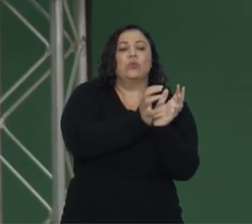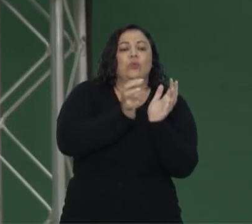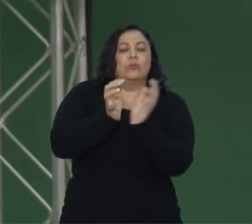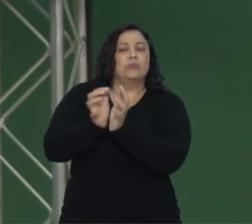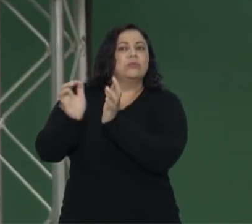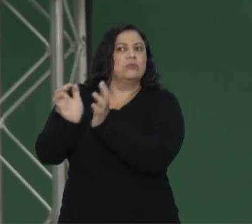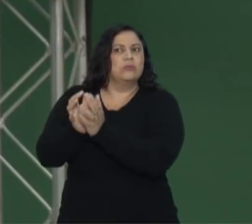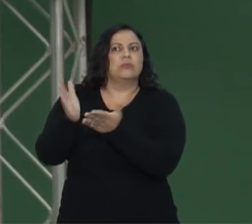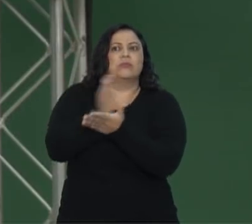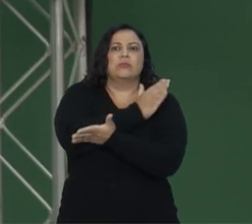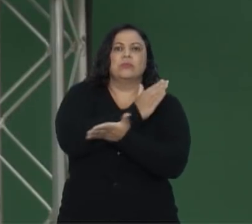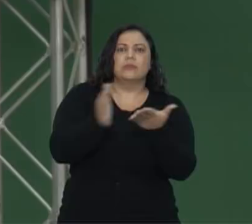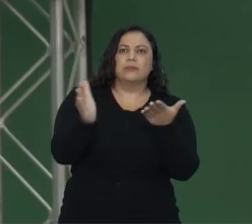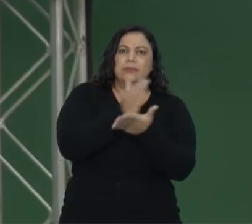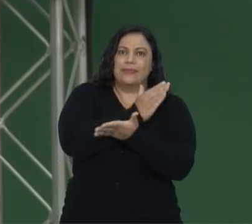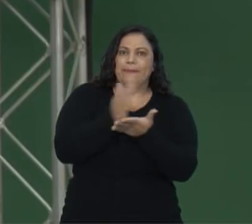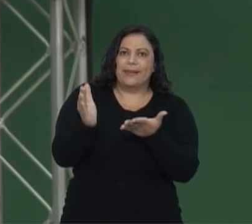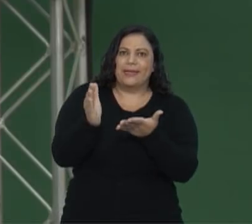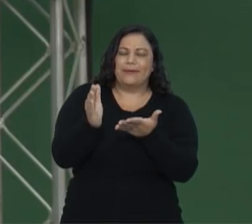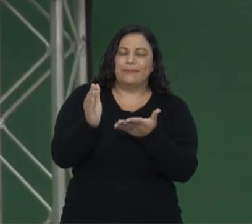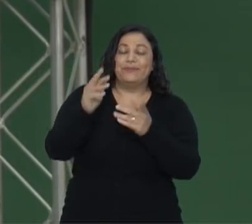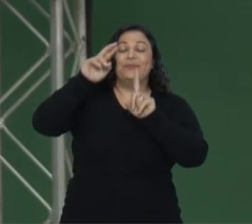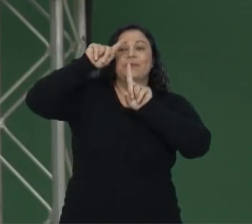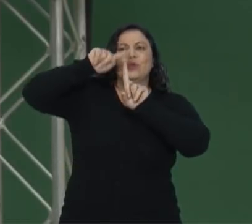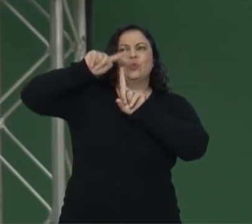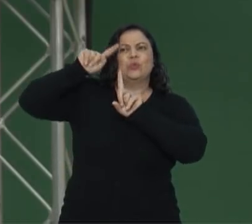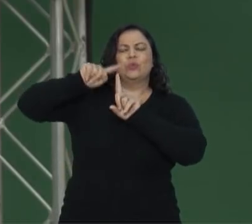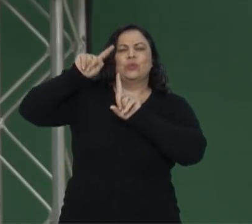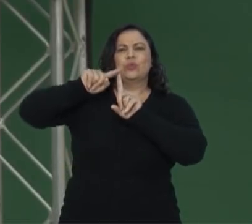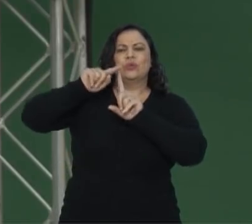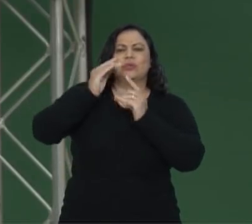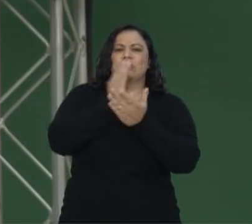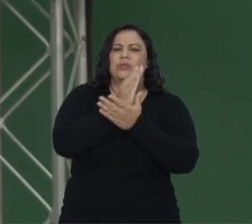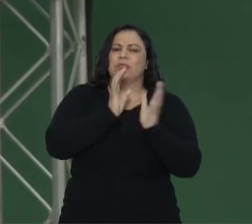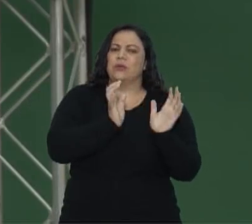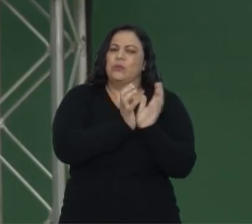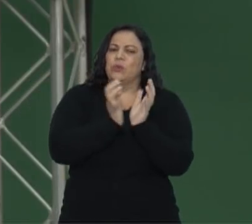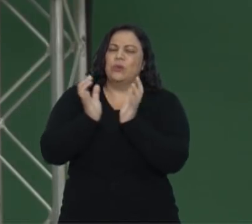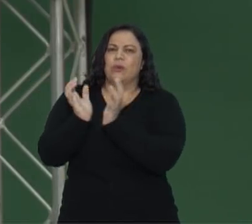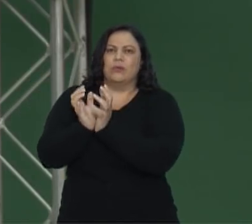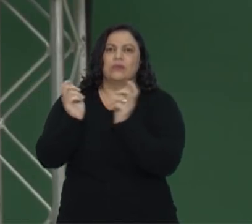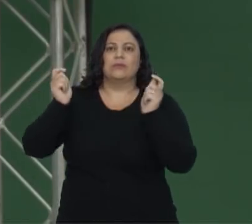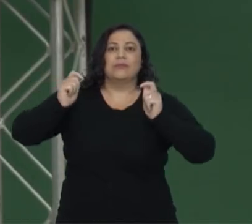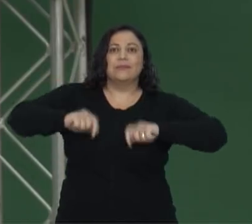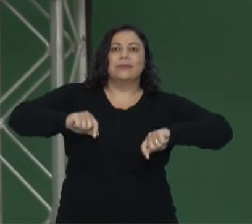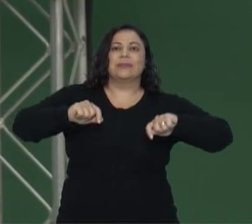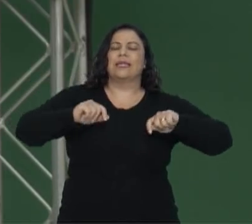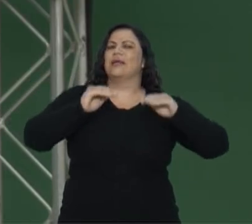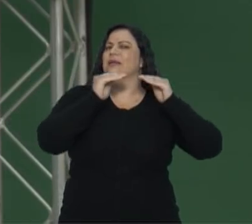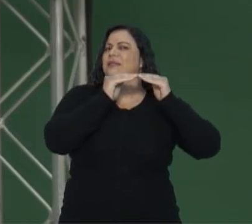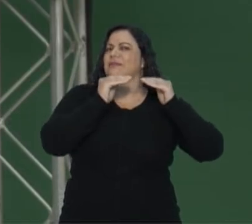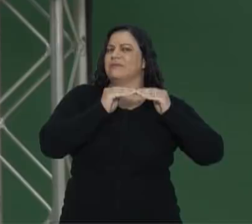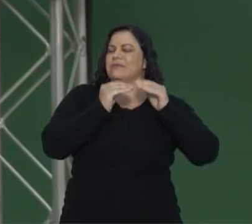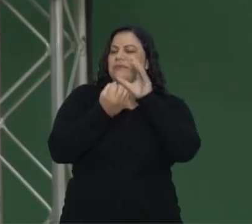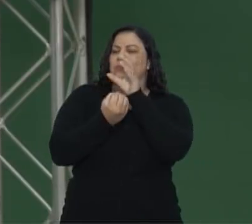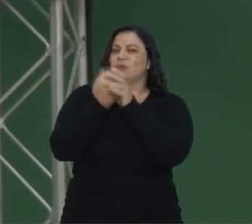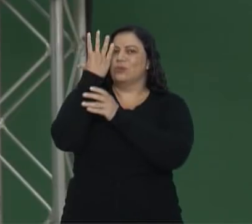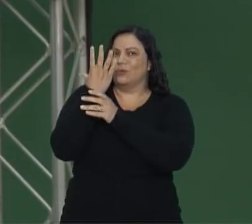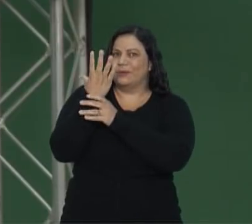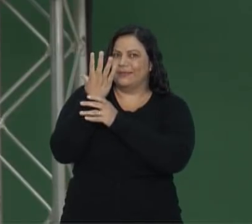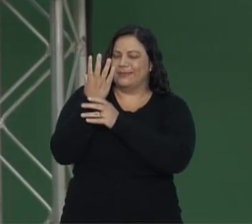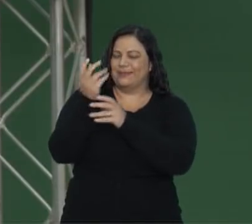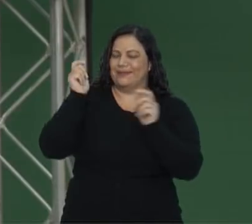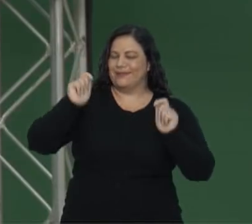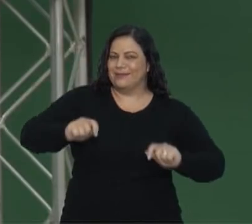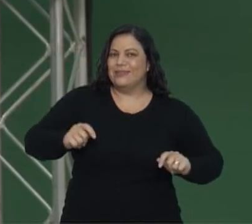tenho que separá-los. E um tipo de classificação está de acordo com a sua origem. Então